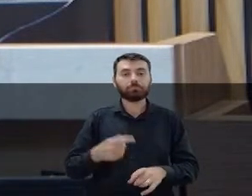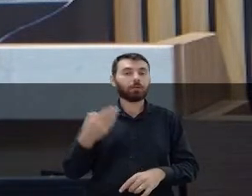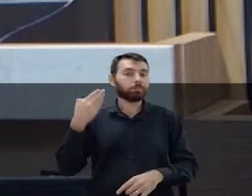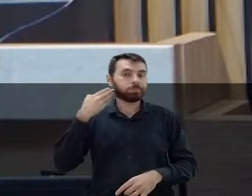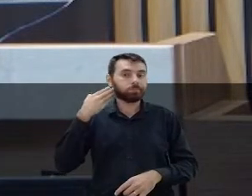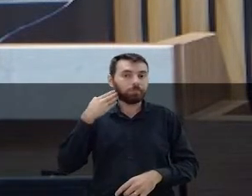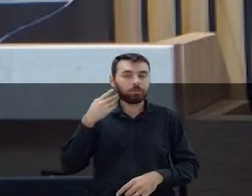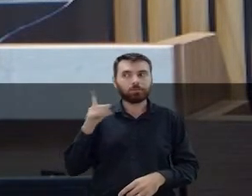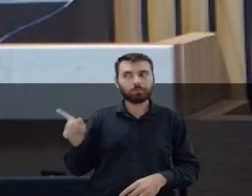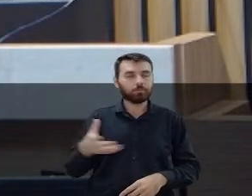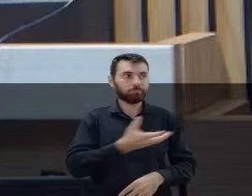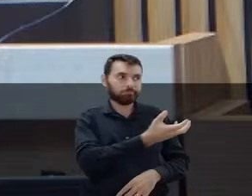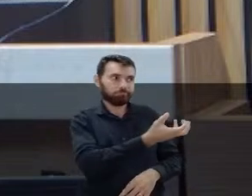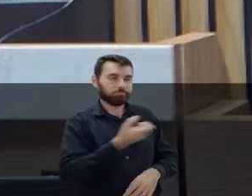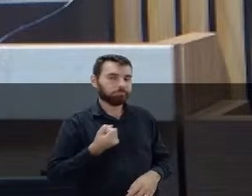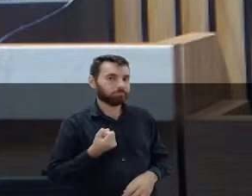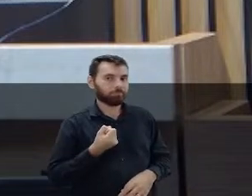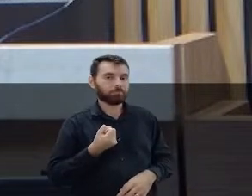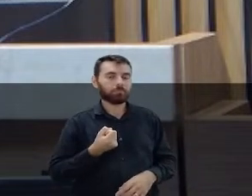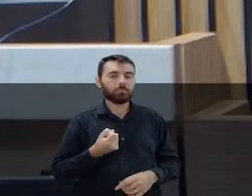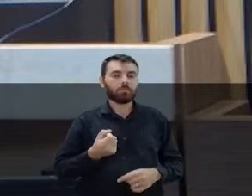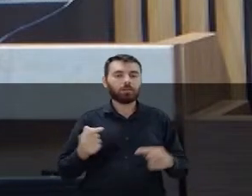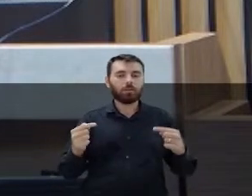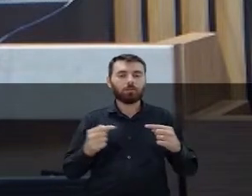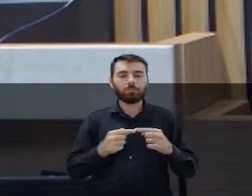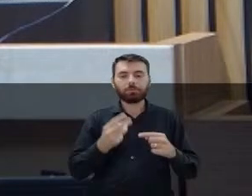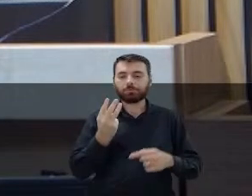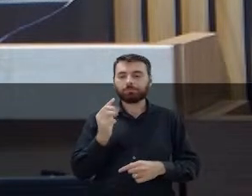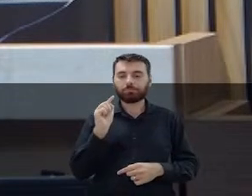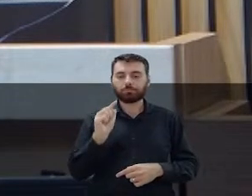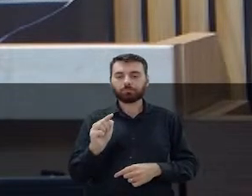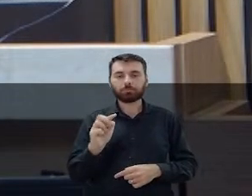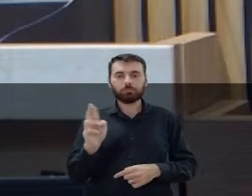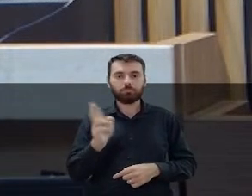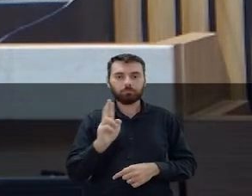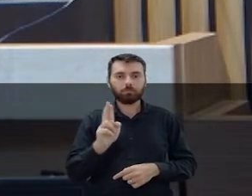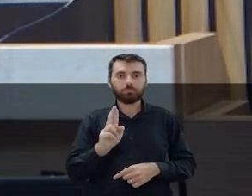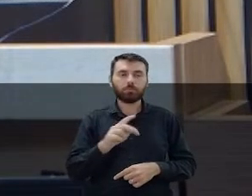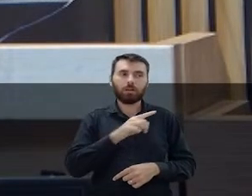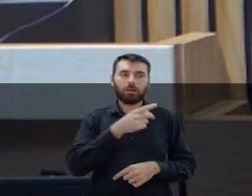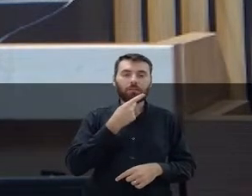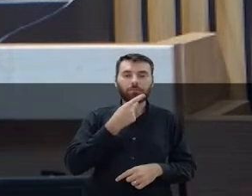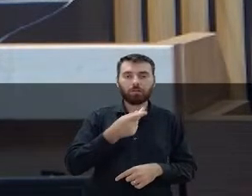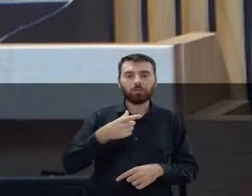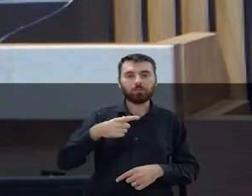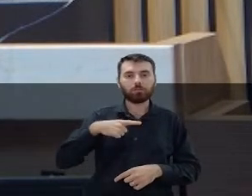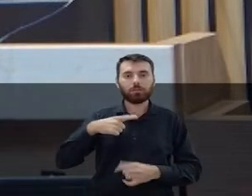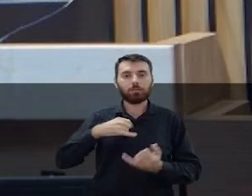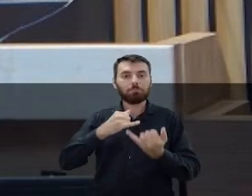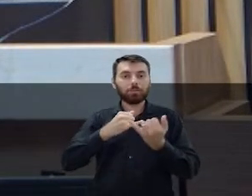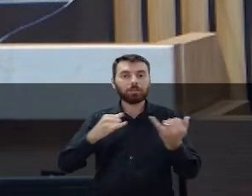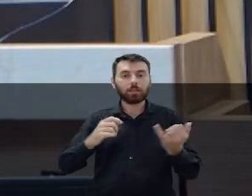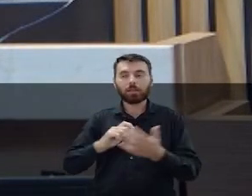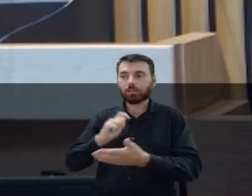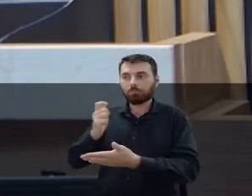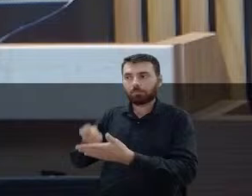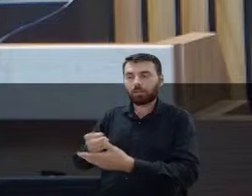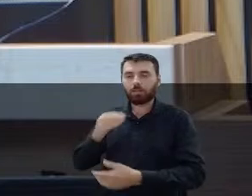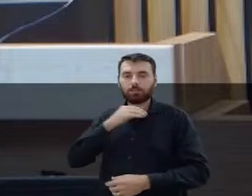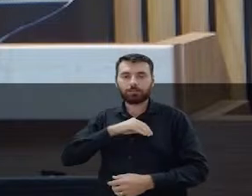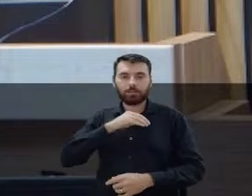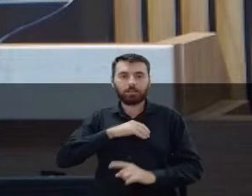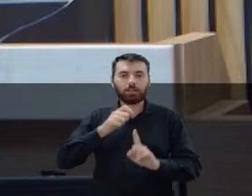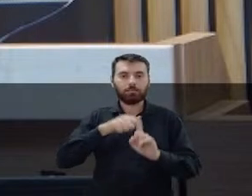que supostamente seria referente à quitação de parte das verbas, salário de outubro de 2022,